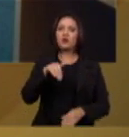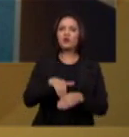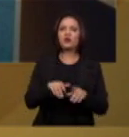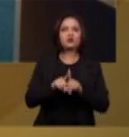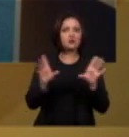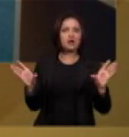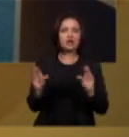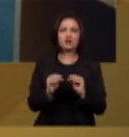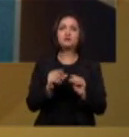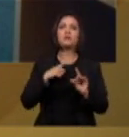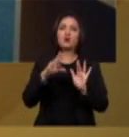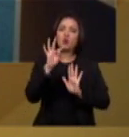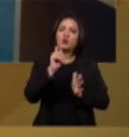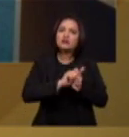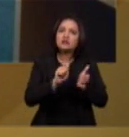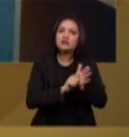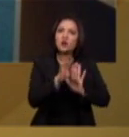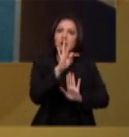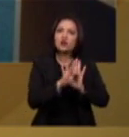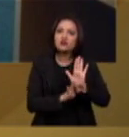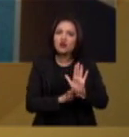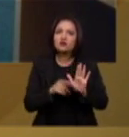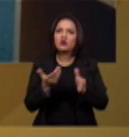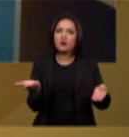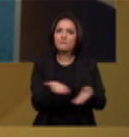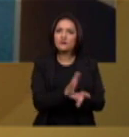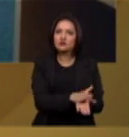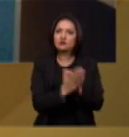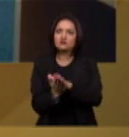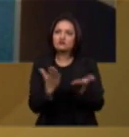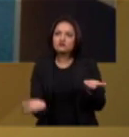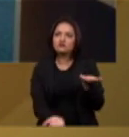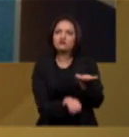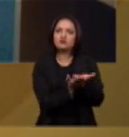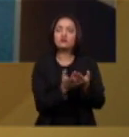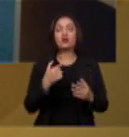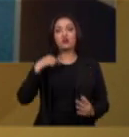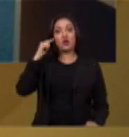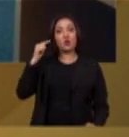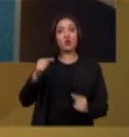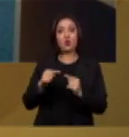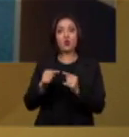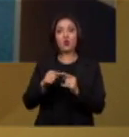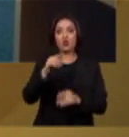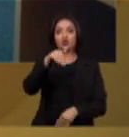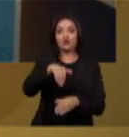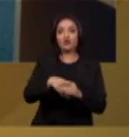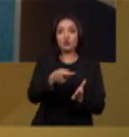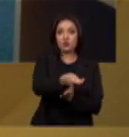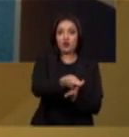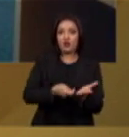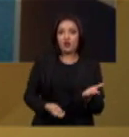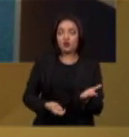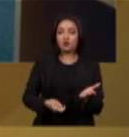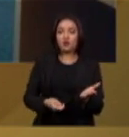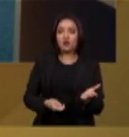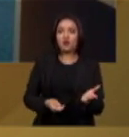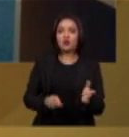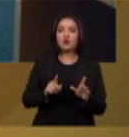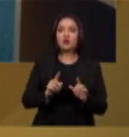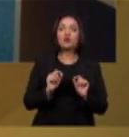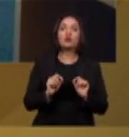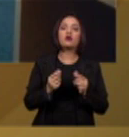nos autos, senhor presidente. Estou acompanhando na íntegra o voto do eminente relator pelo reconhecimento